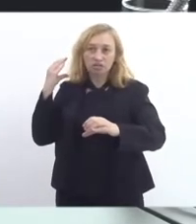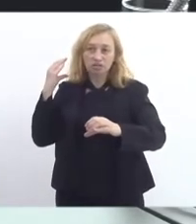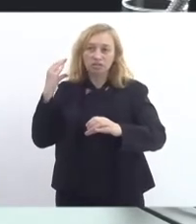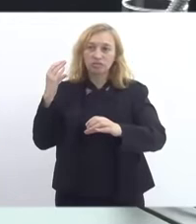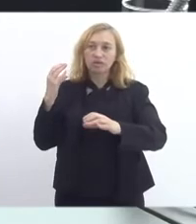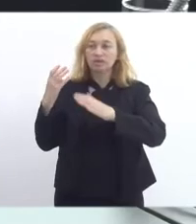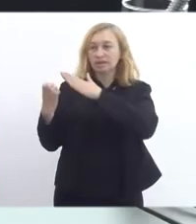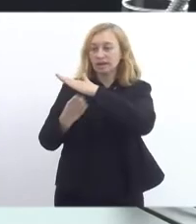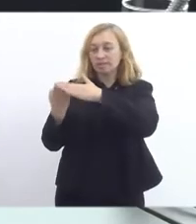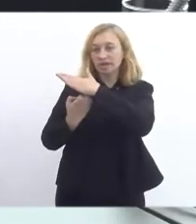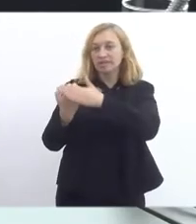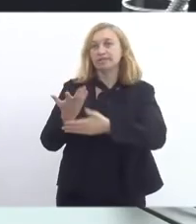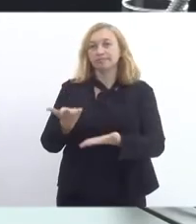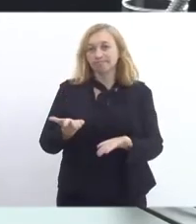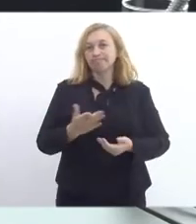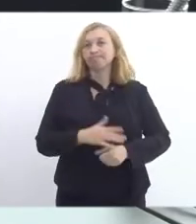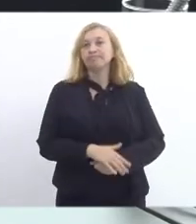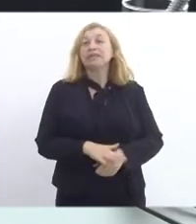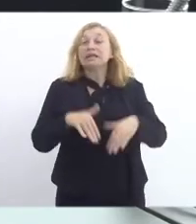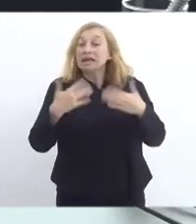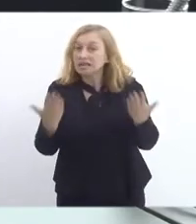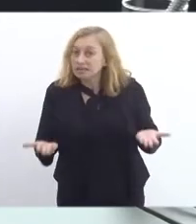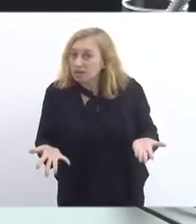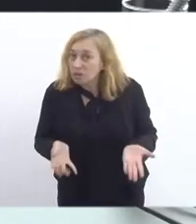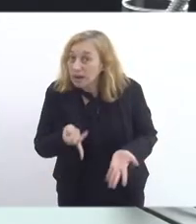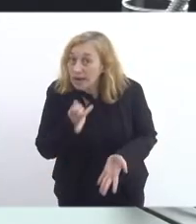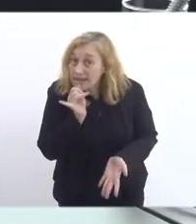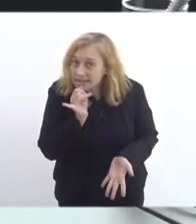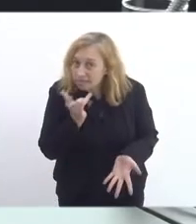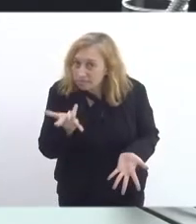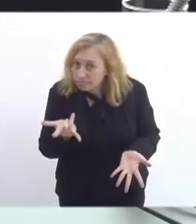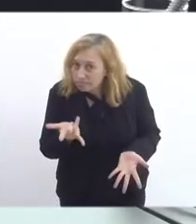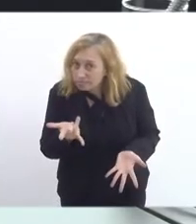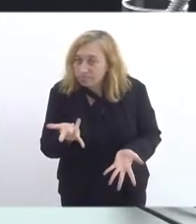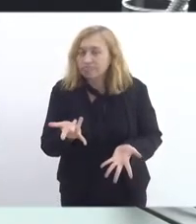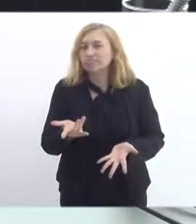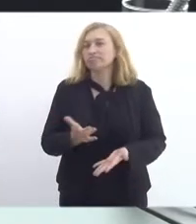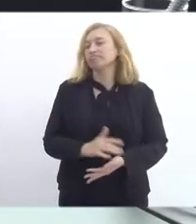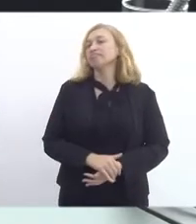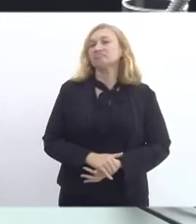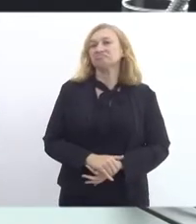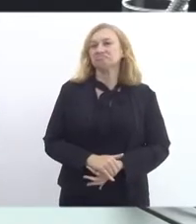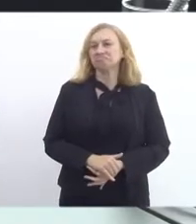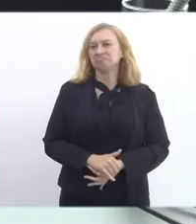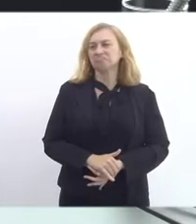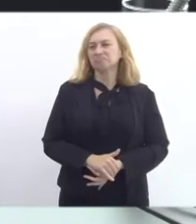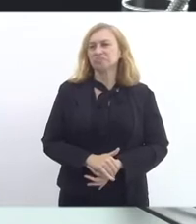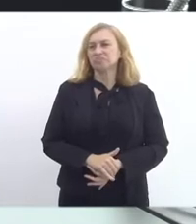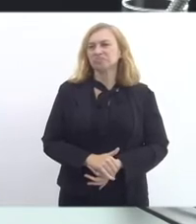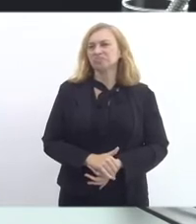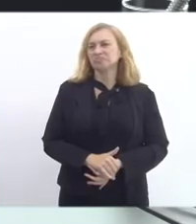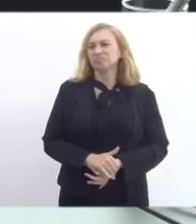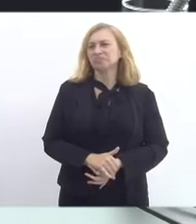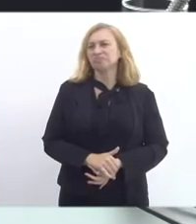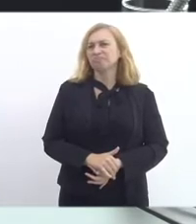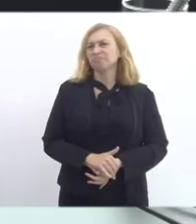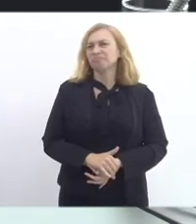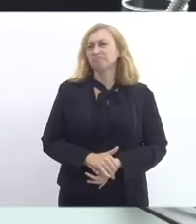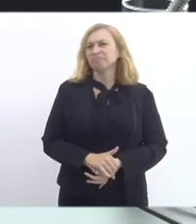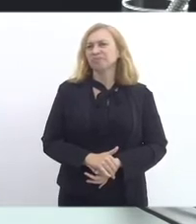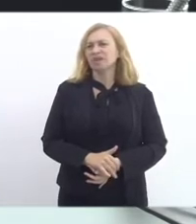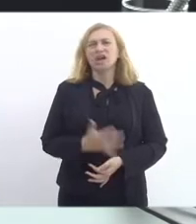empresa. Então, por exemplo, eu não acho que a condição